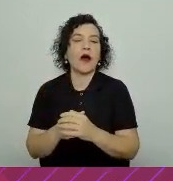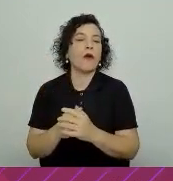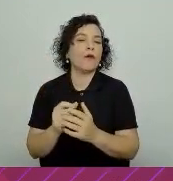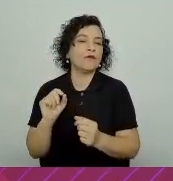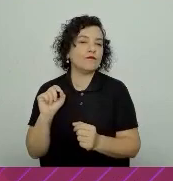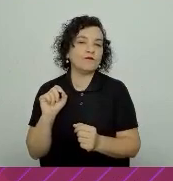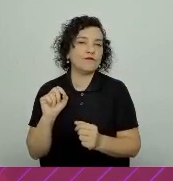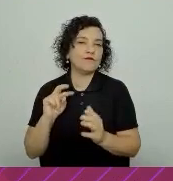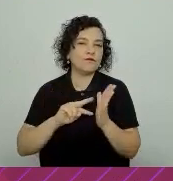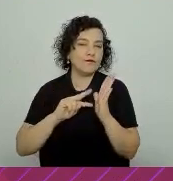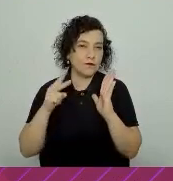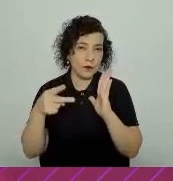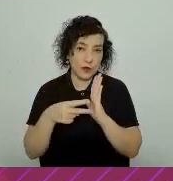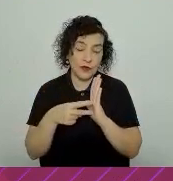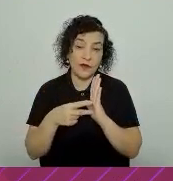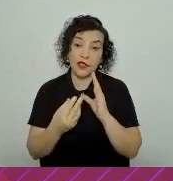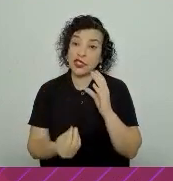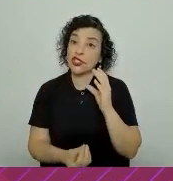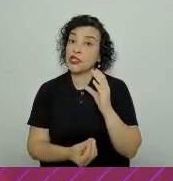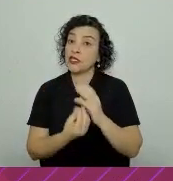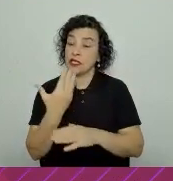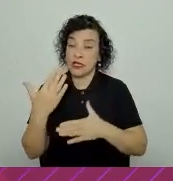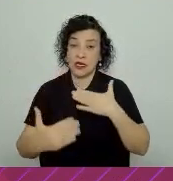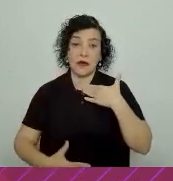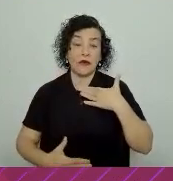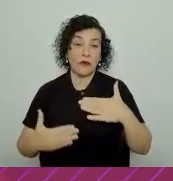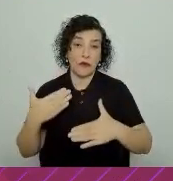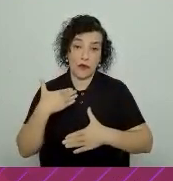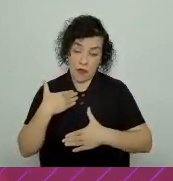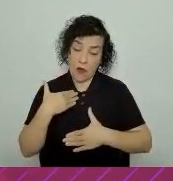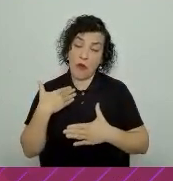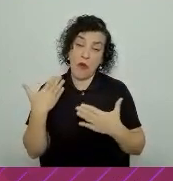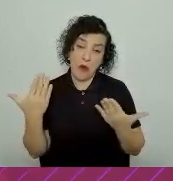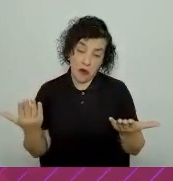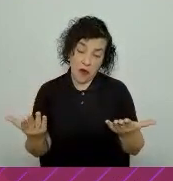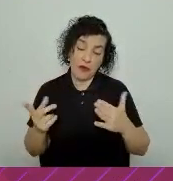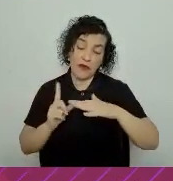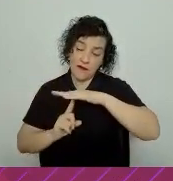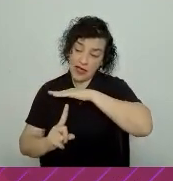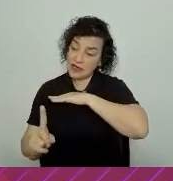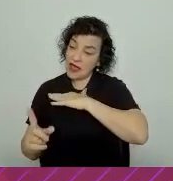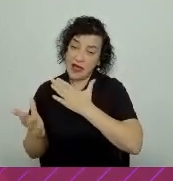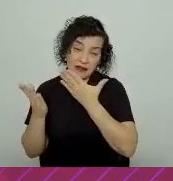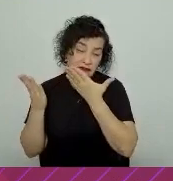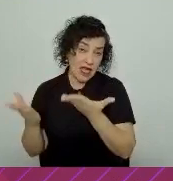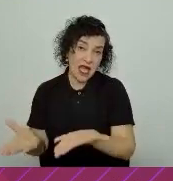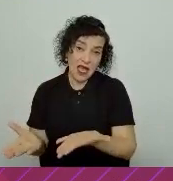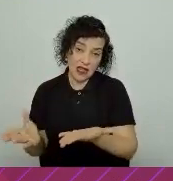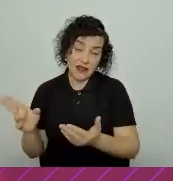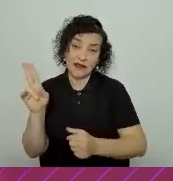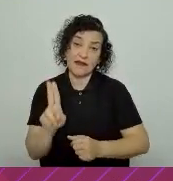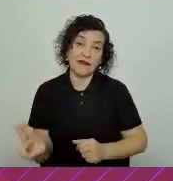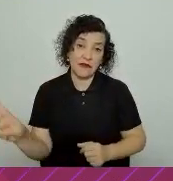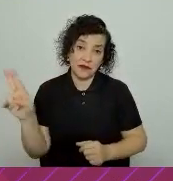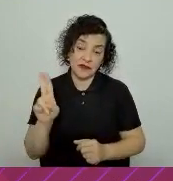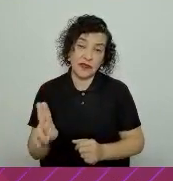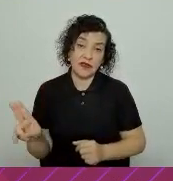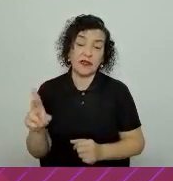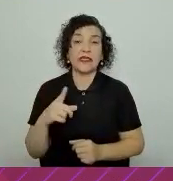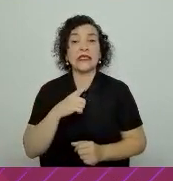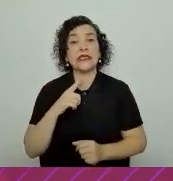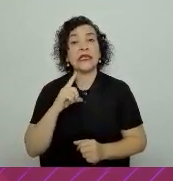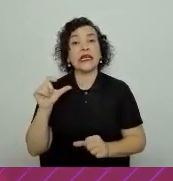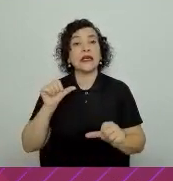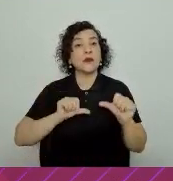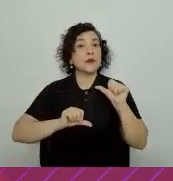a gente cria um corpo virtual a gente vai ter o nosso Avatar e existe mudanças